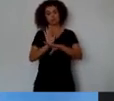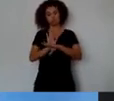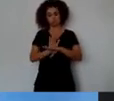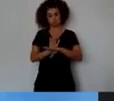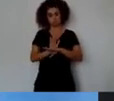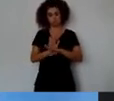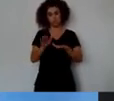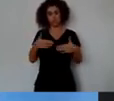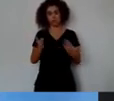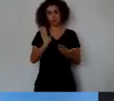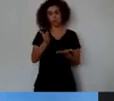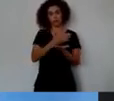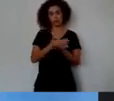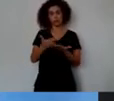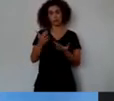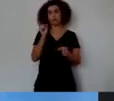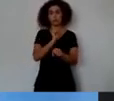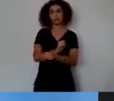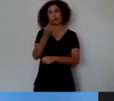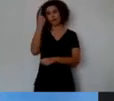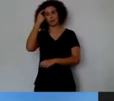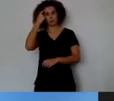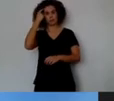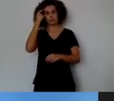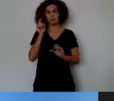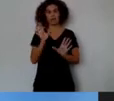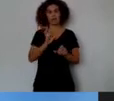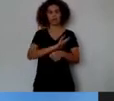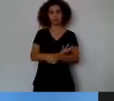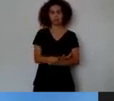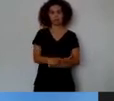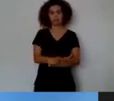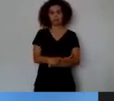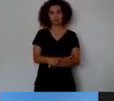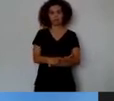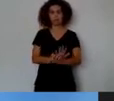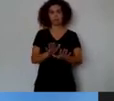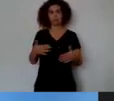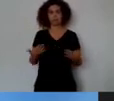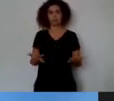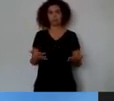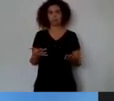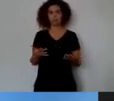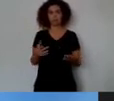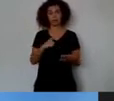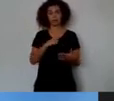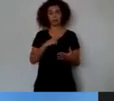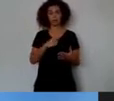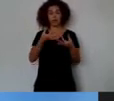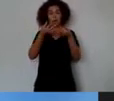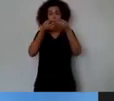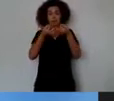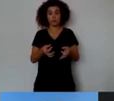né? Então já começar a romantizar. Pessoas negras não têm passado sobre racismo, então comece a prestar atenção, né, nessa ausência